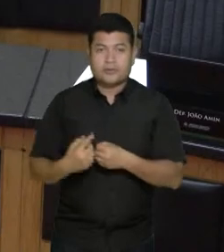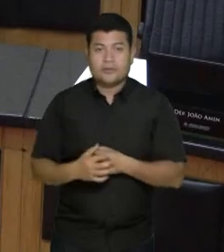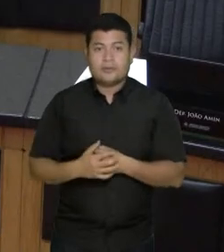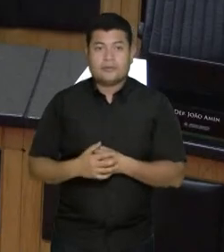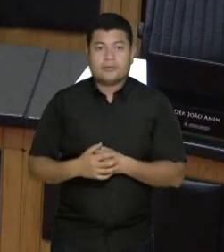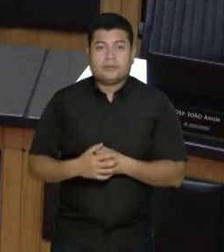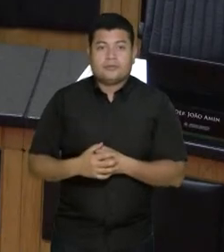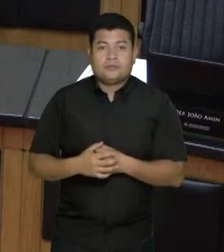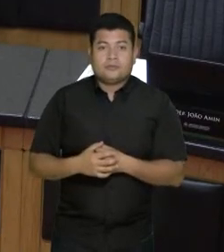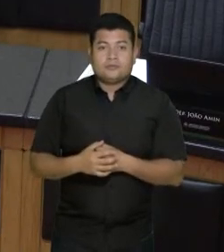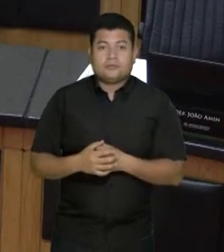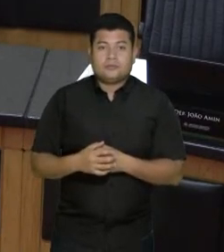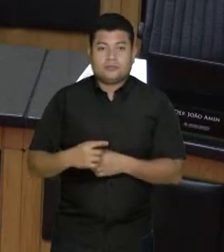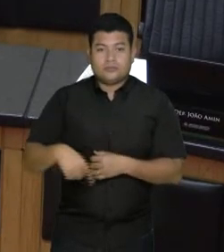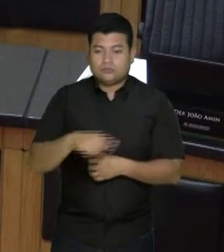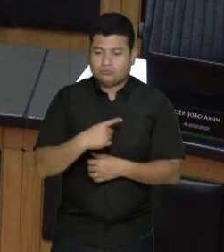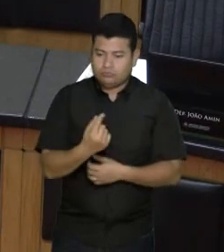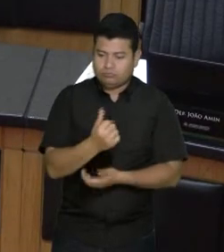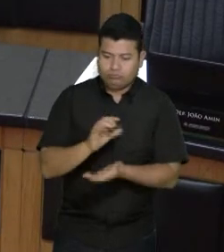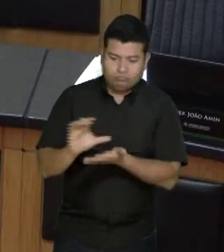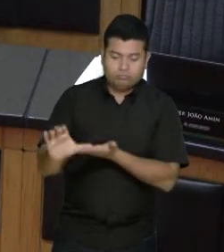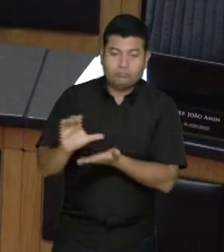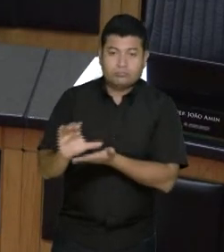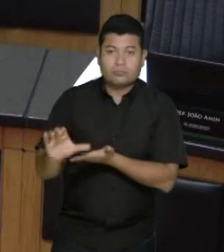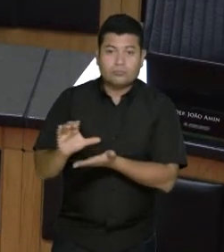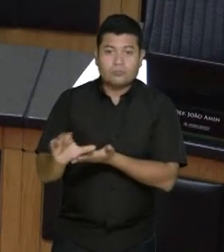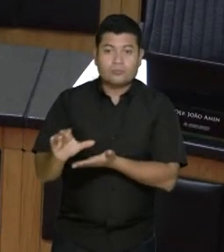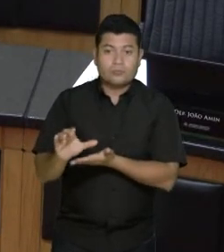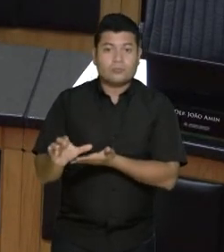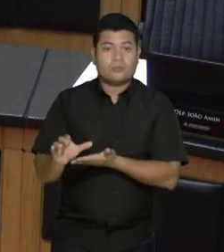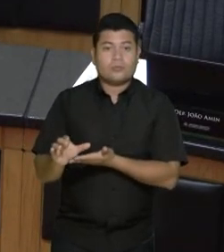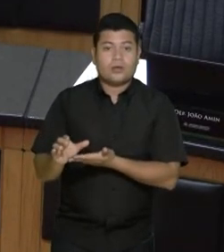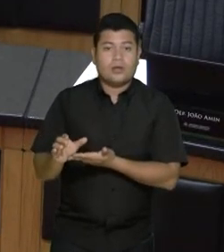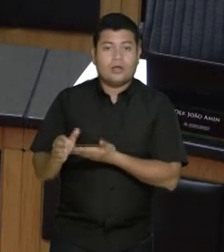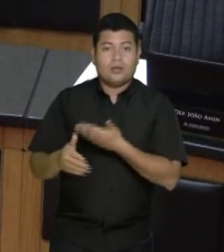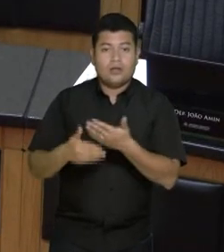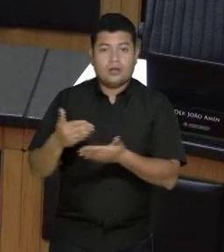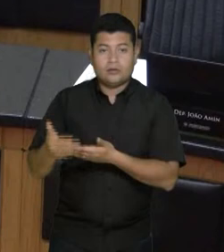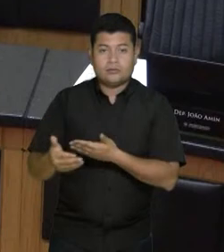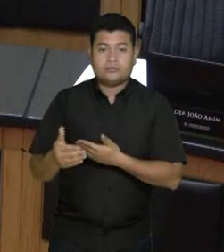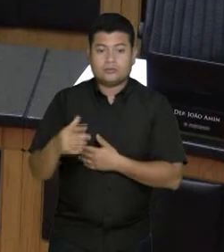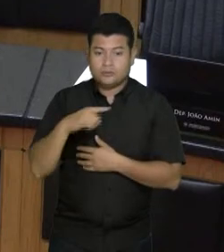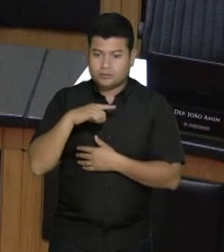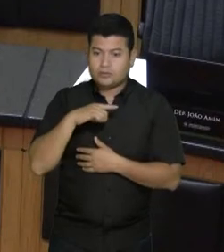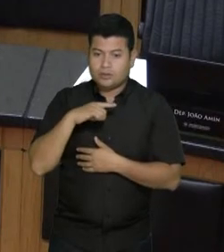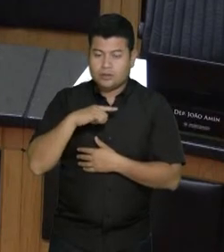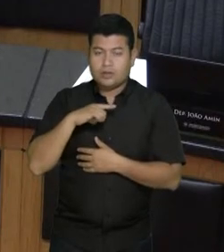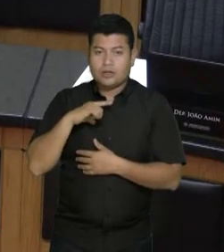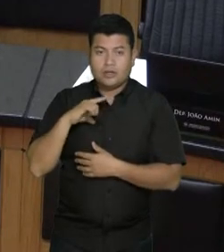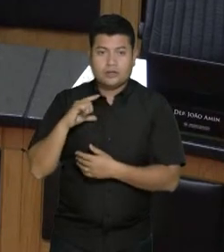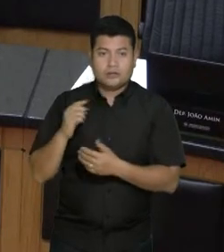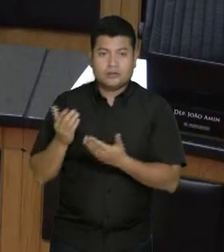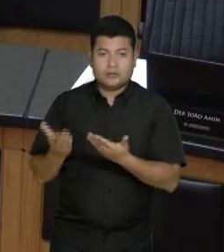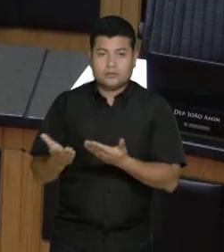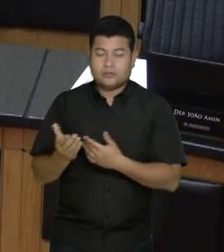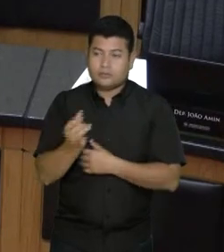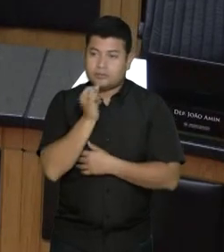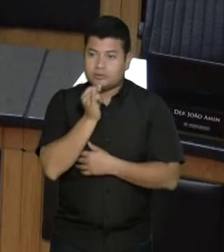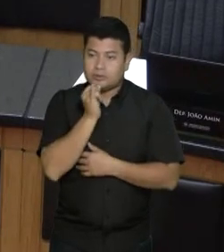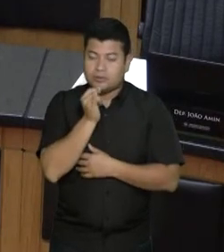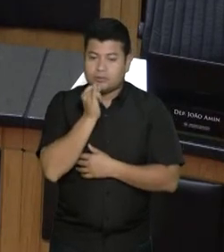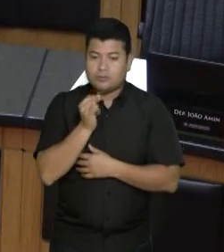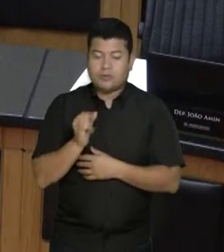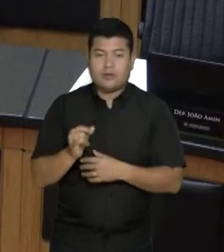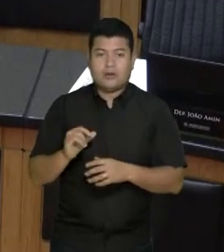nós colocamos recursos, presidente, os recursos são logo aplicados, como a quadra de grama sintética, o centro